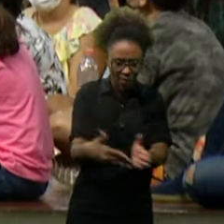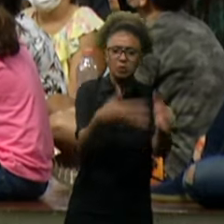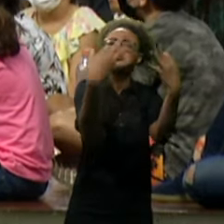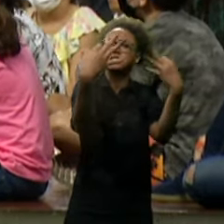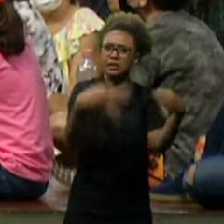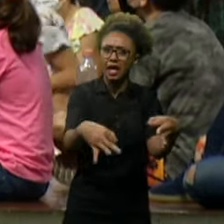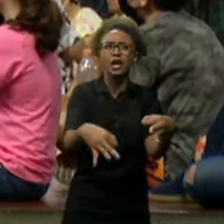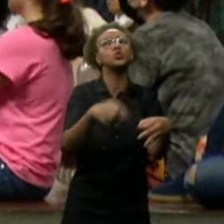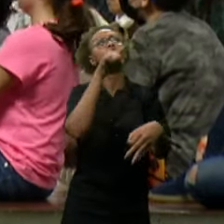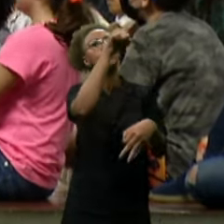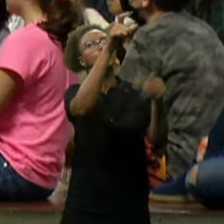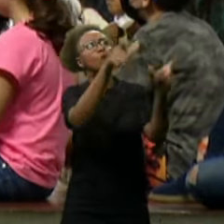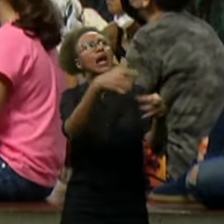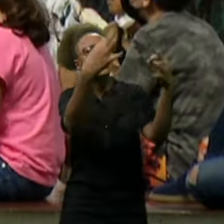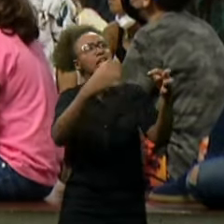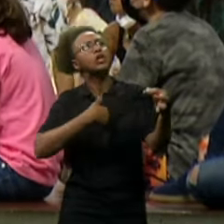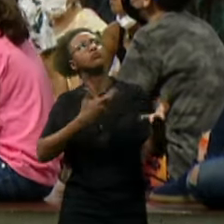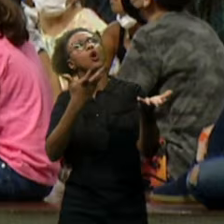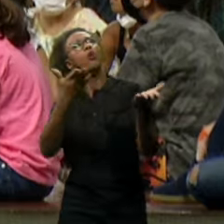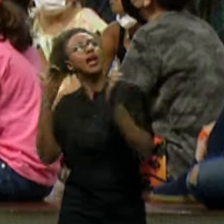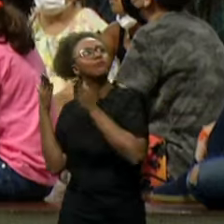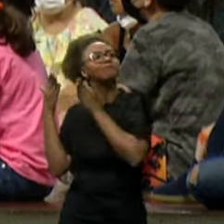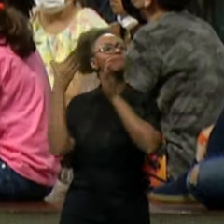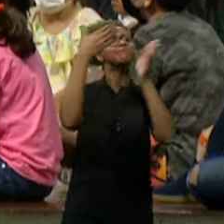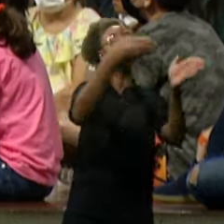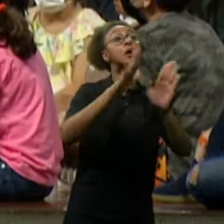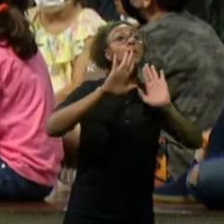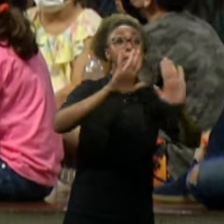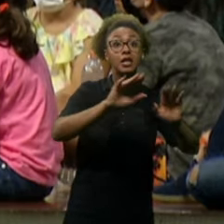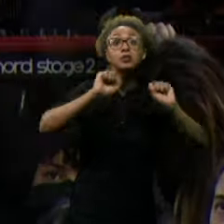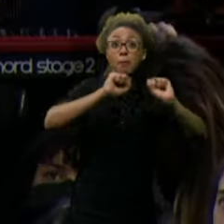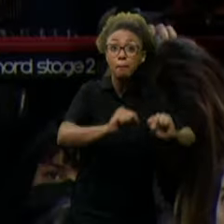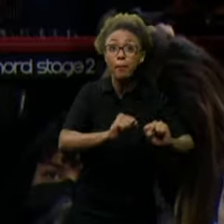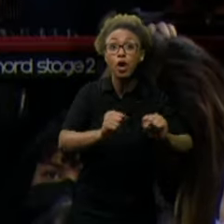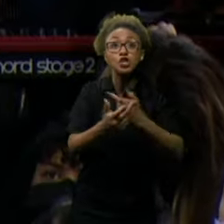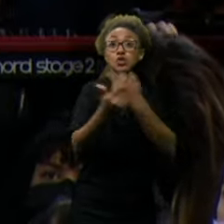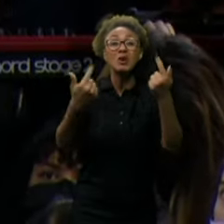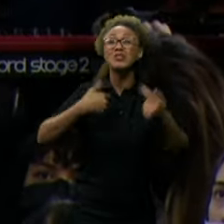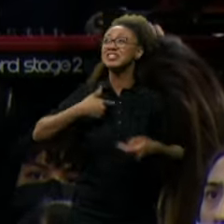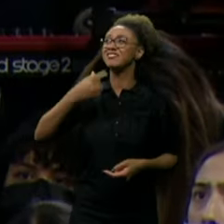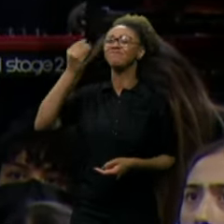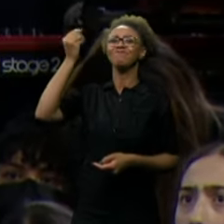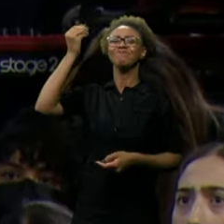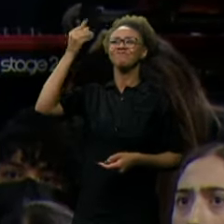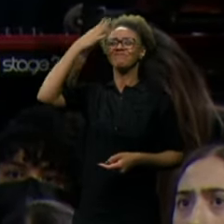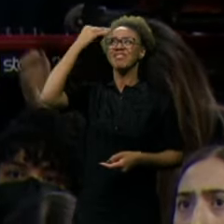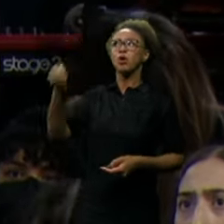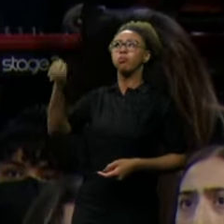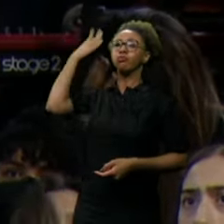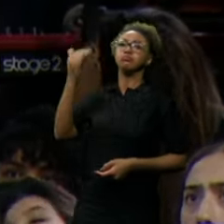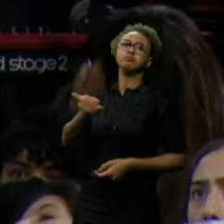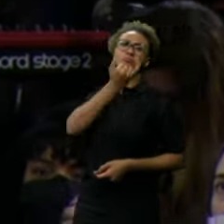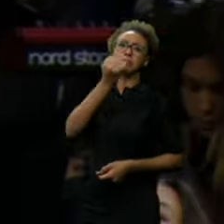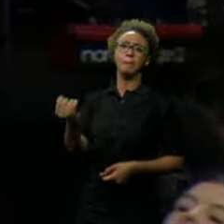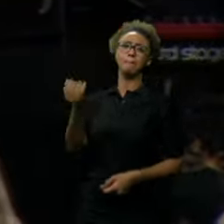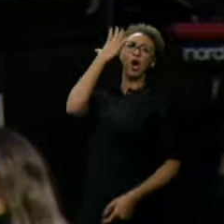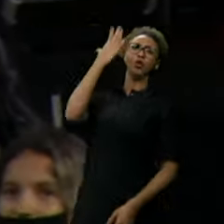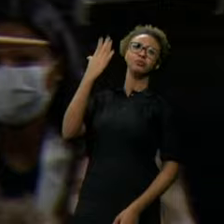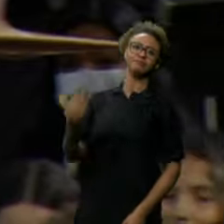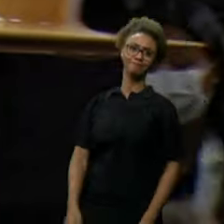do destino Onde você quer chegar que coisas das quais você não quer lembrar vão aparecer